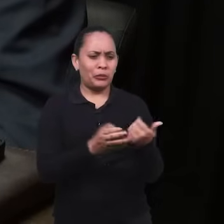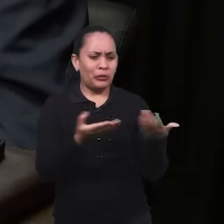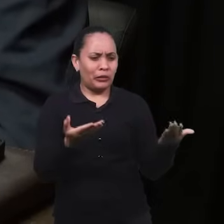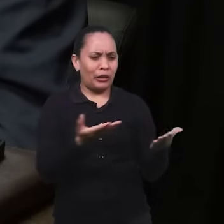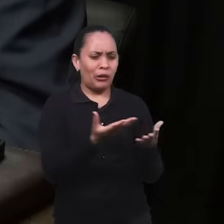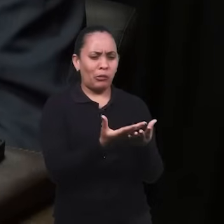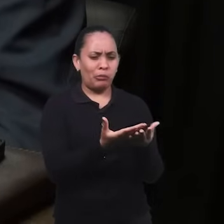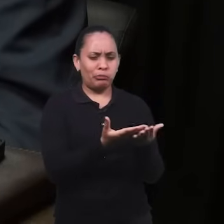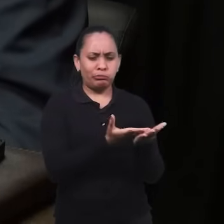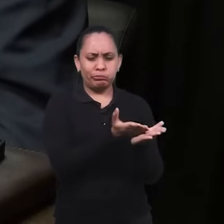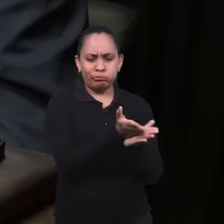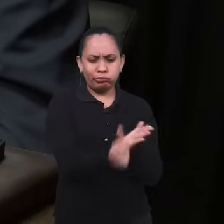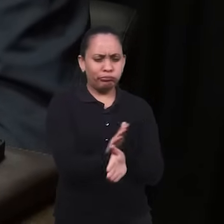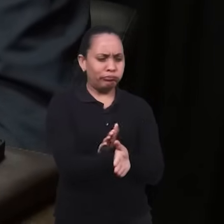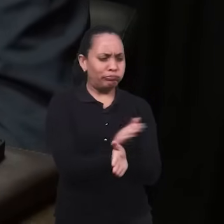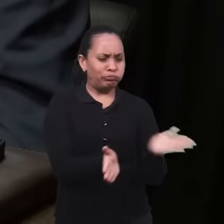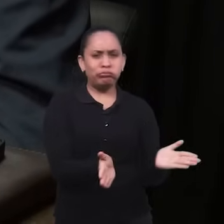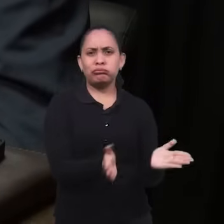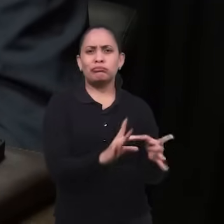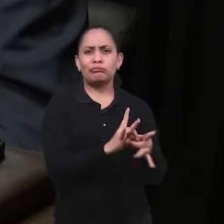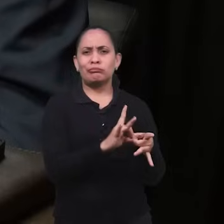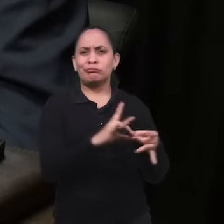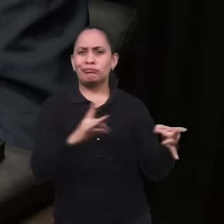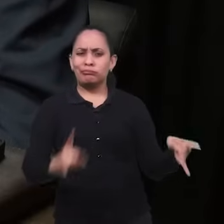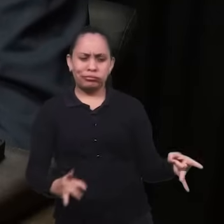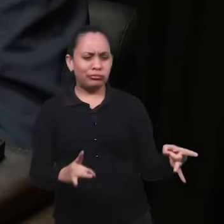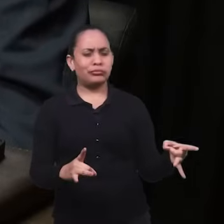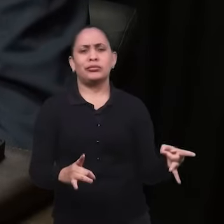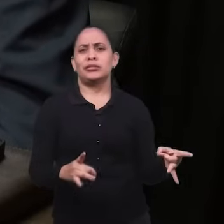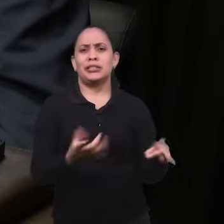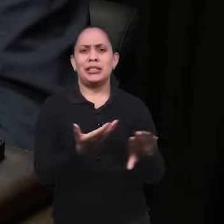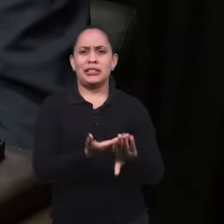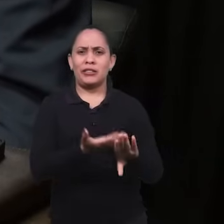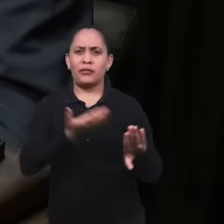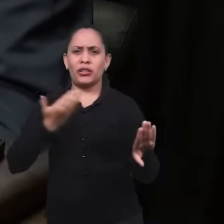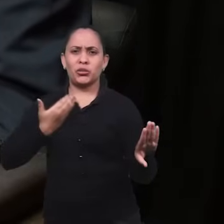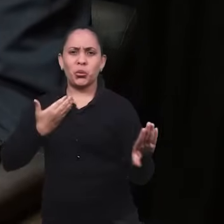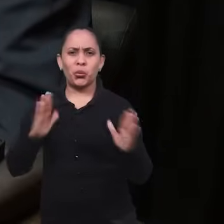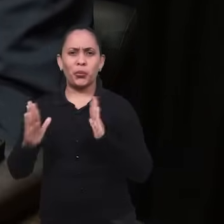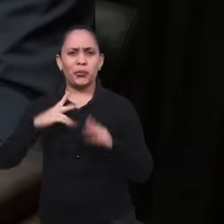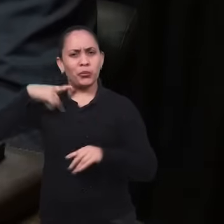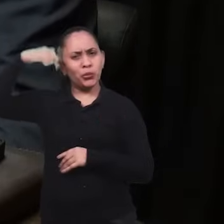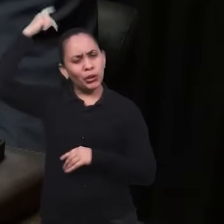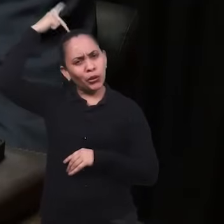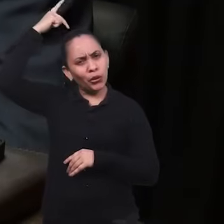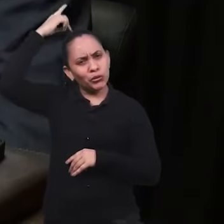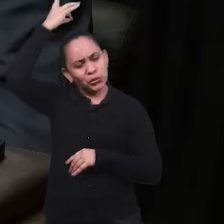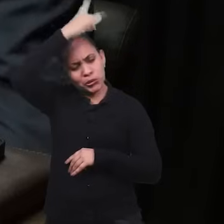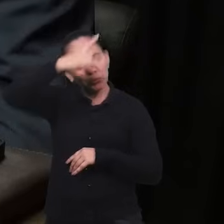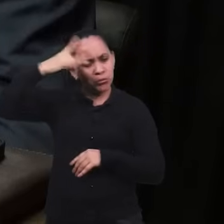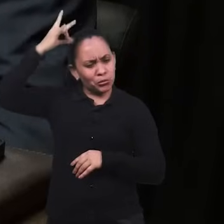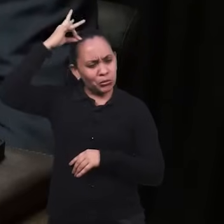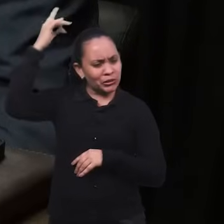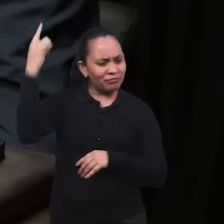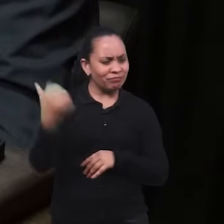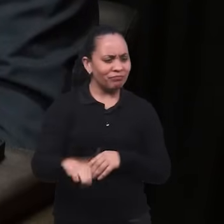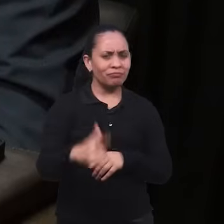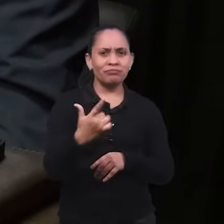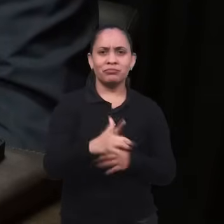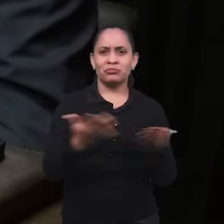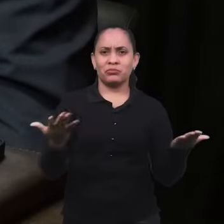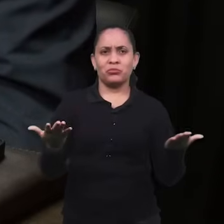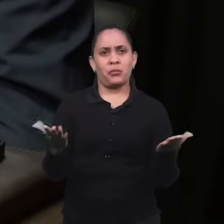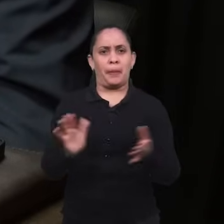batendo, se perdendo, porque se afastou do Pentecoste e não consegue entender todos os atos da Bíblia que volta